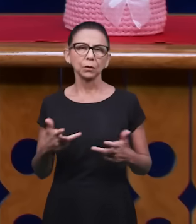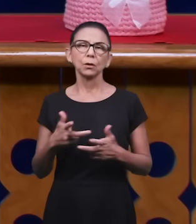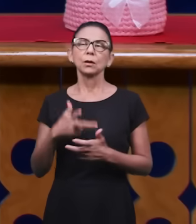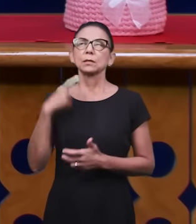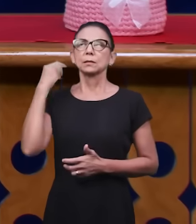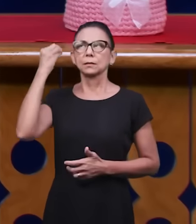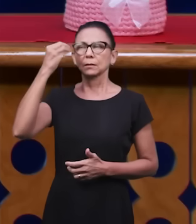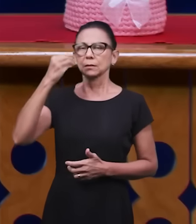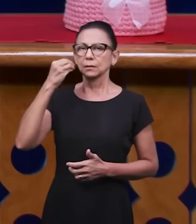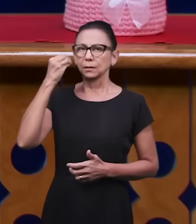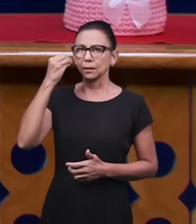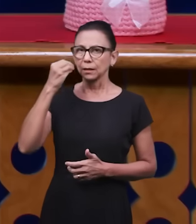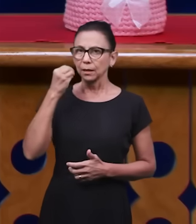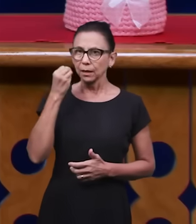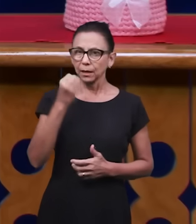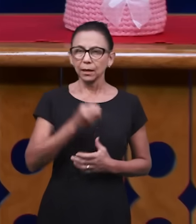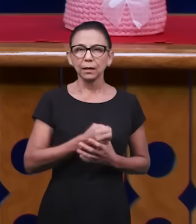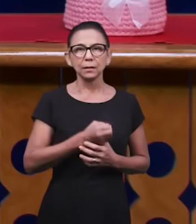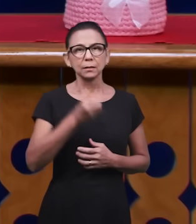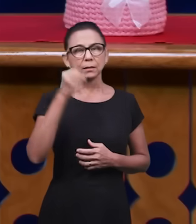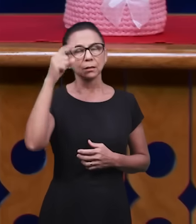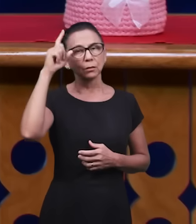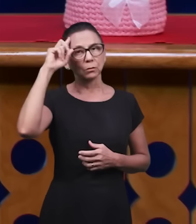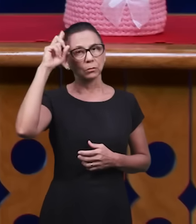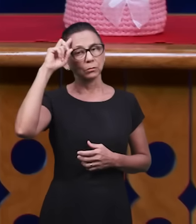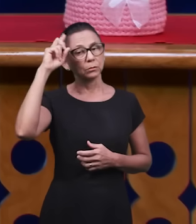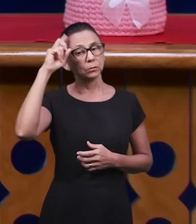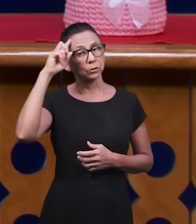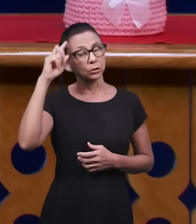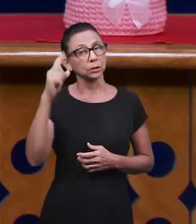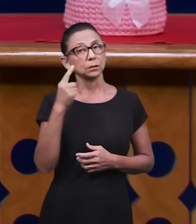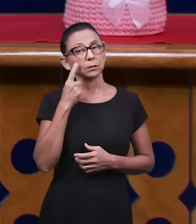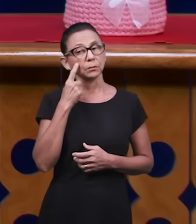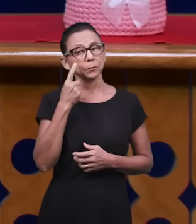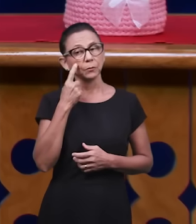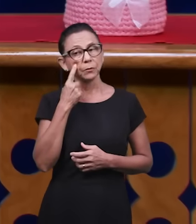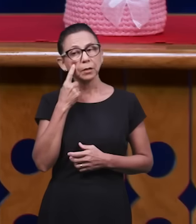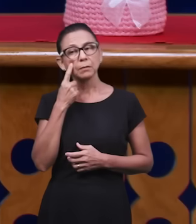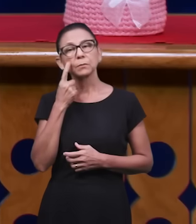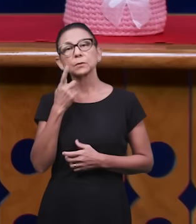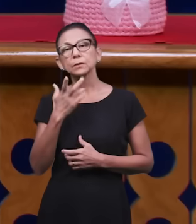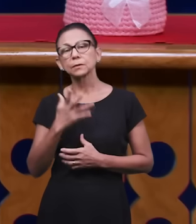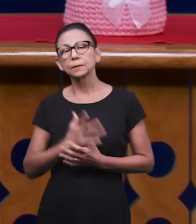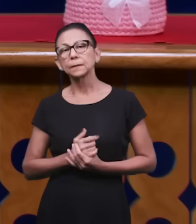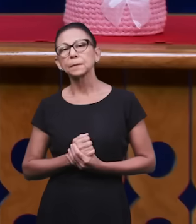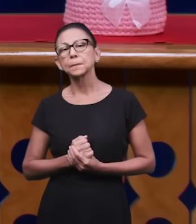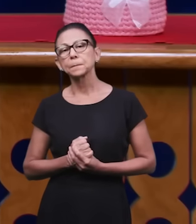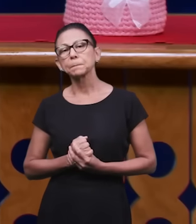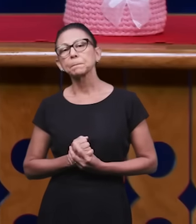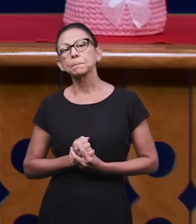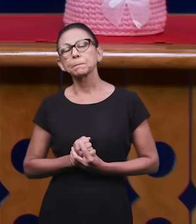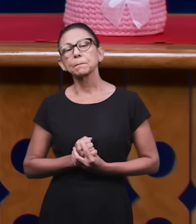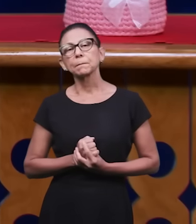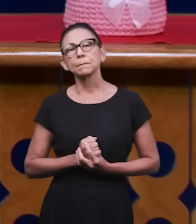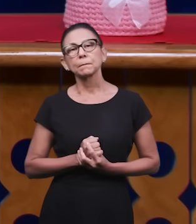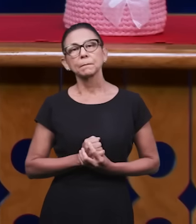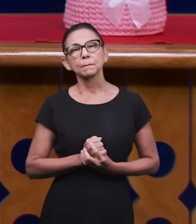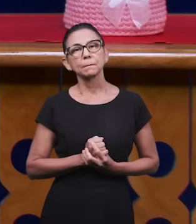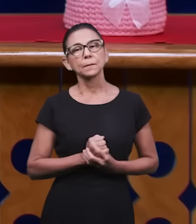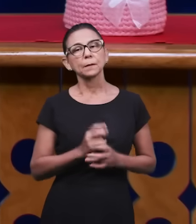as experiências que chegam para nós todos os dias nos mostram, e aquilo que temos visto no nosso dia a dia